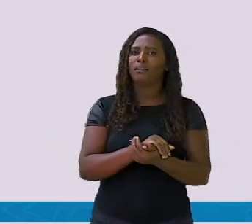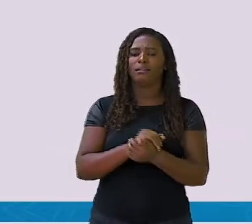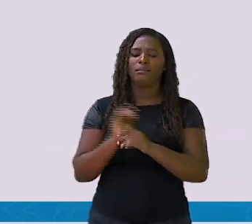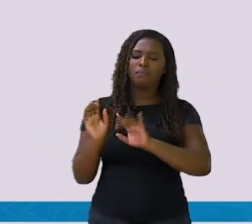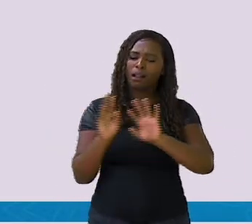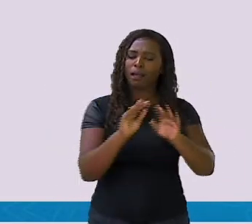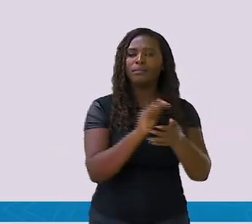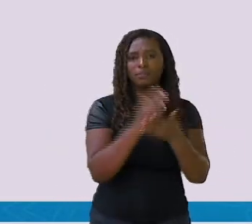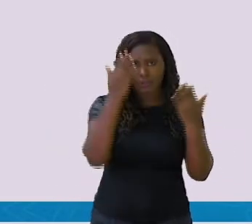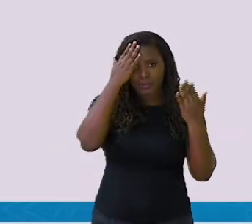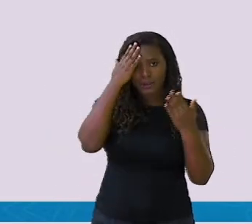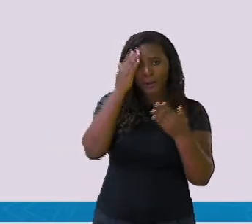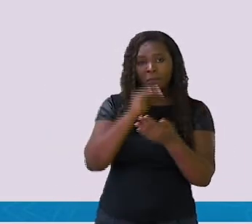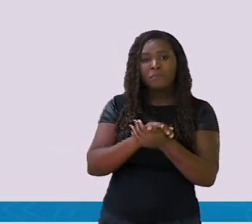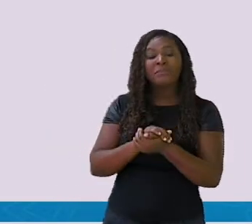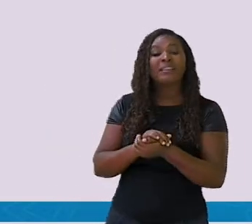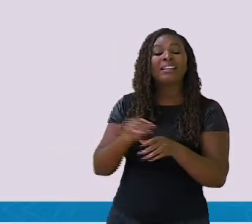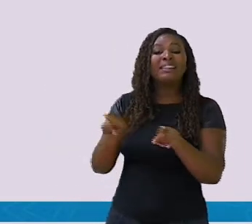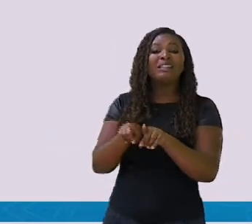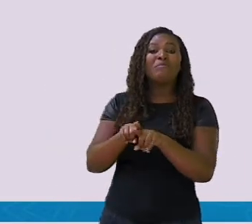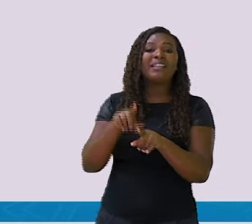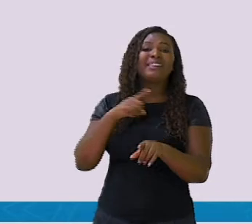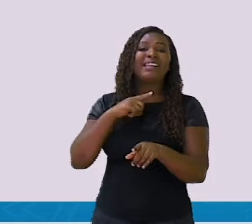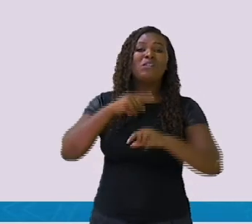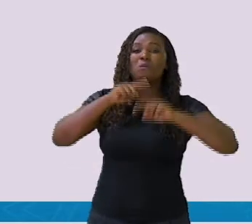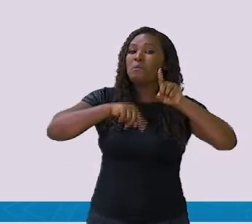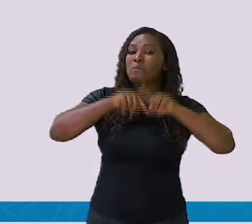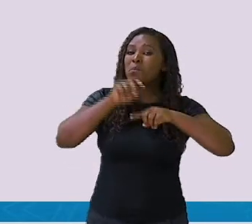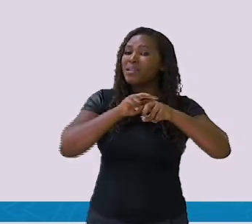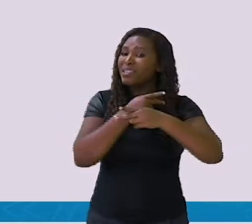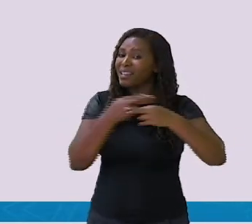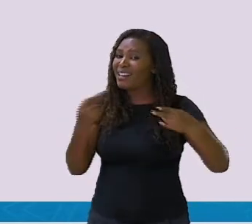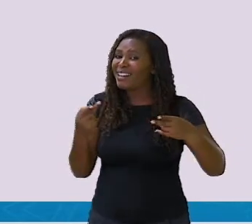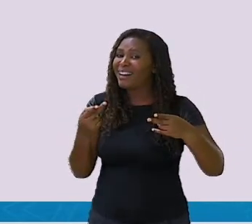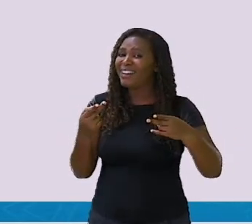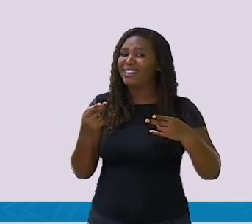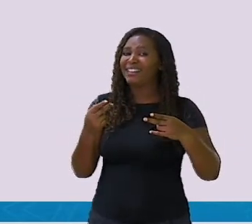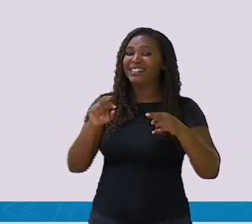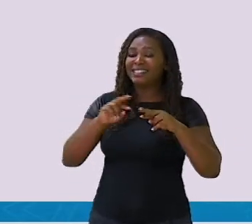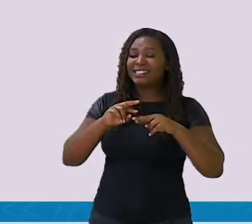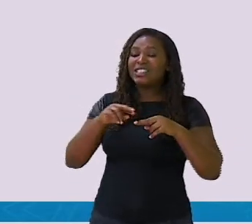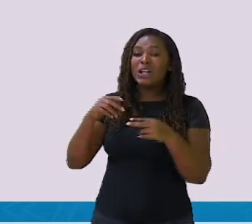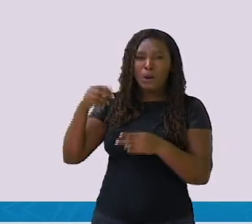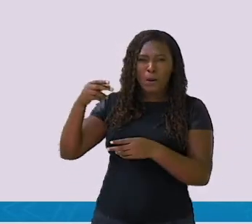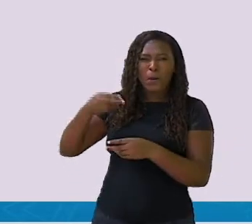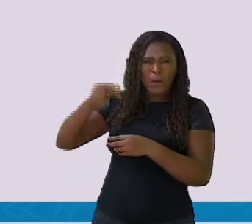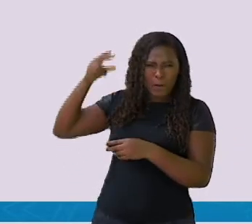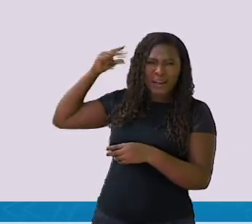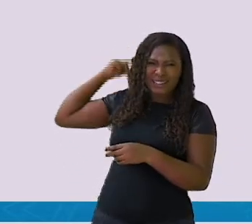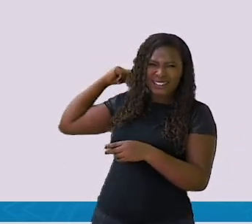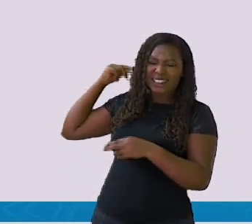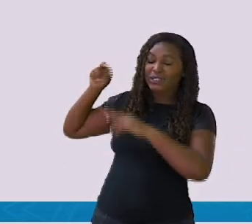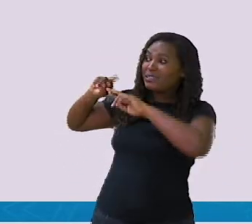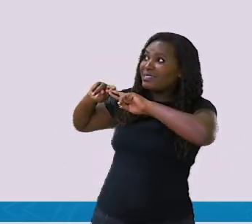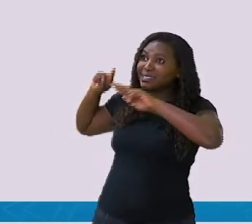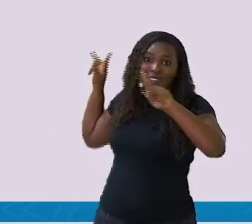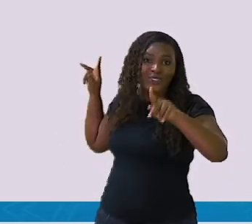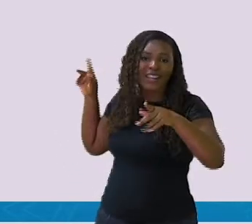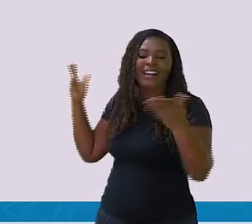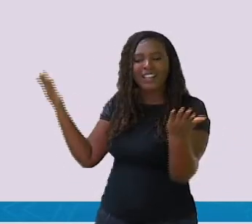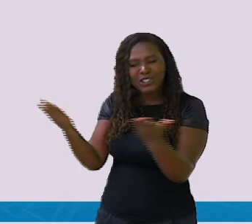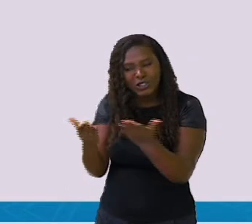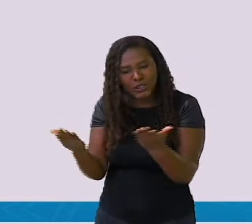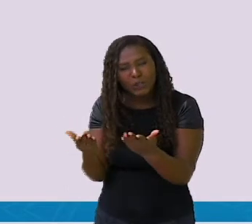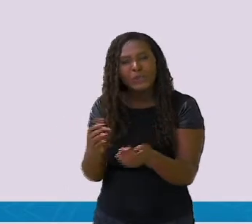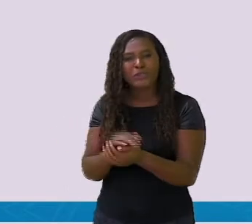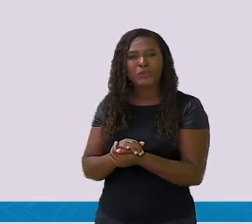né? Então, olha lá, a gente tem assim, ó, estojos escolares de madeira, os estojos eram, né, a maioria, todos eles eram de madeira.